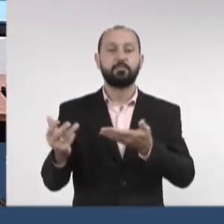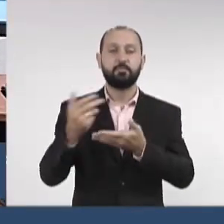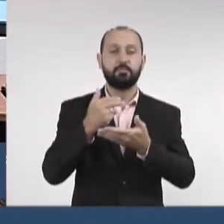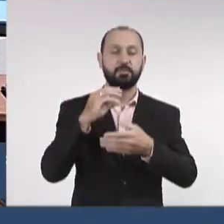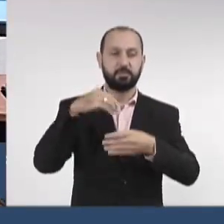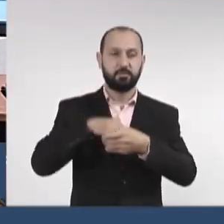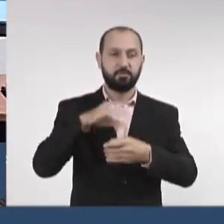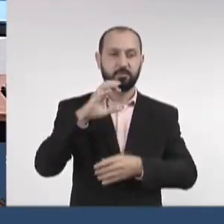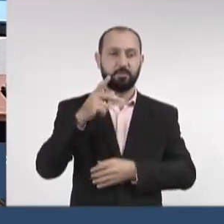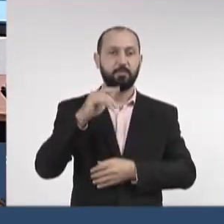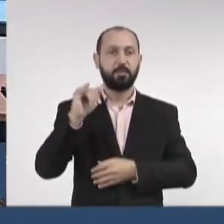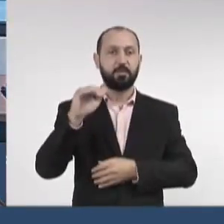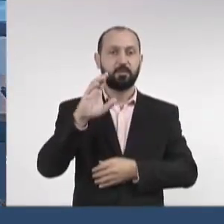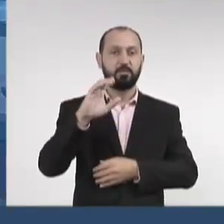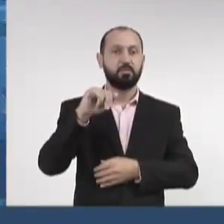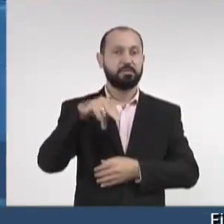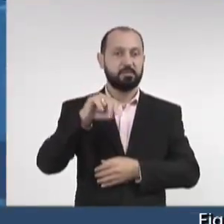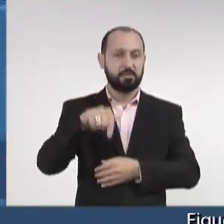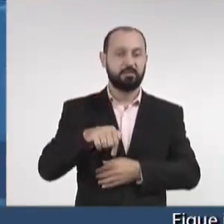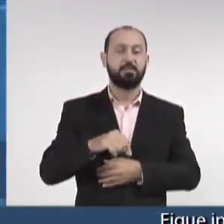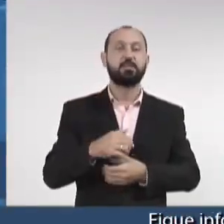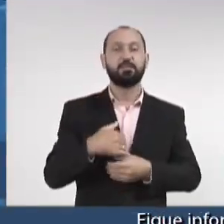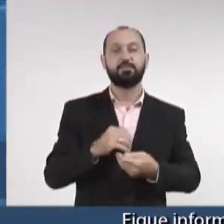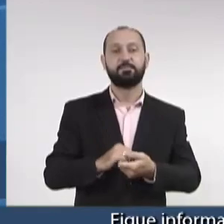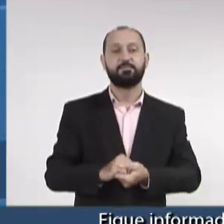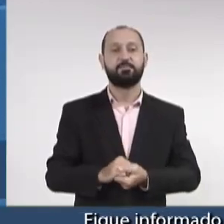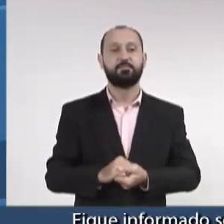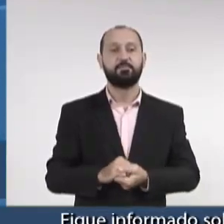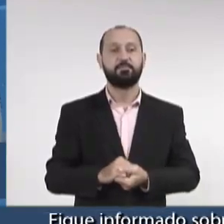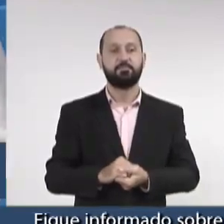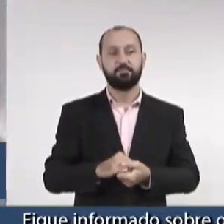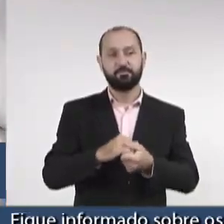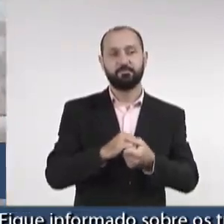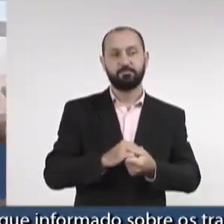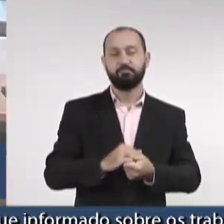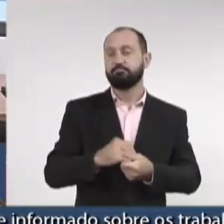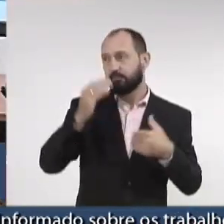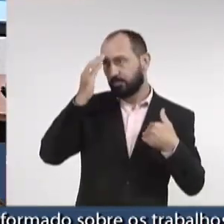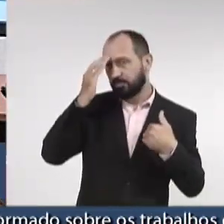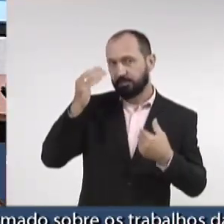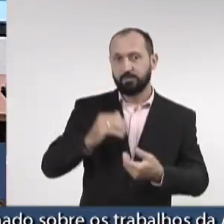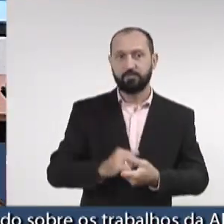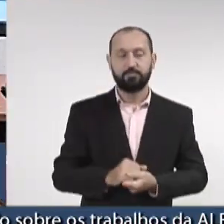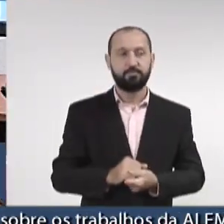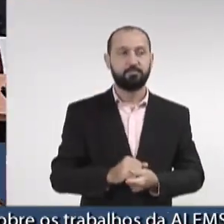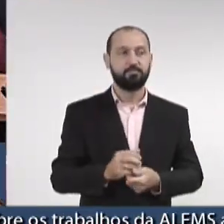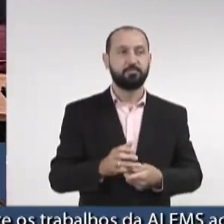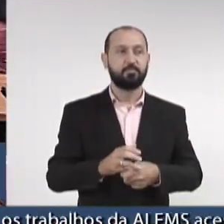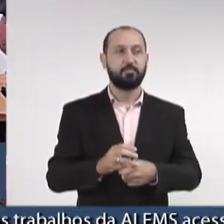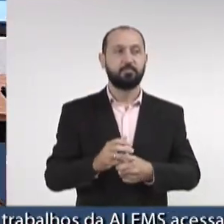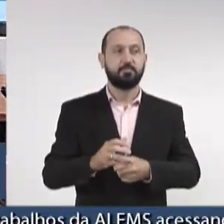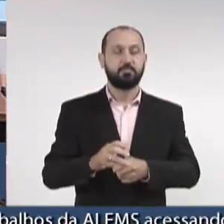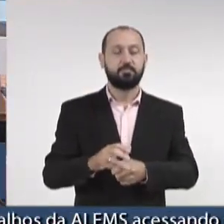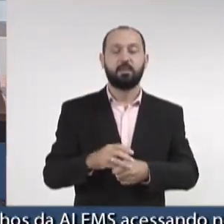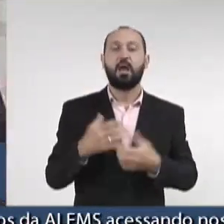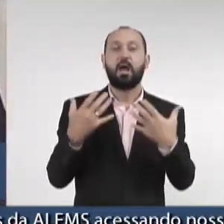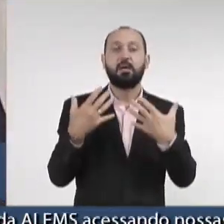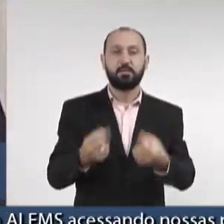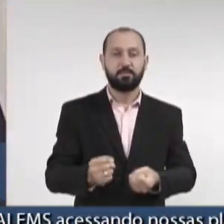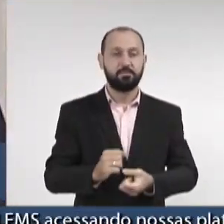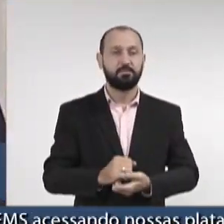desse inquérito, que já apontou a participação ativa do CIMI no financiamento dessas invasões.